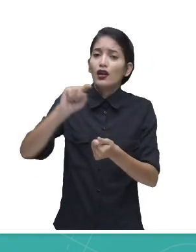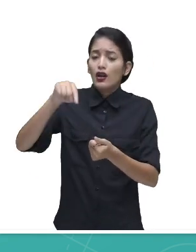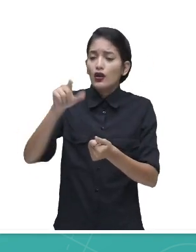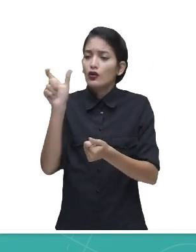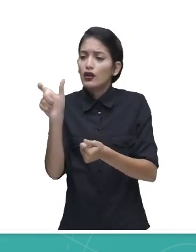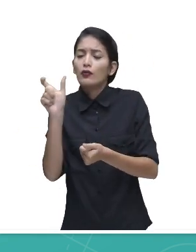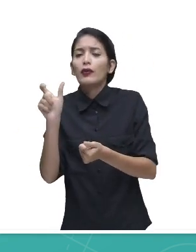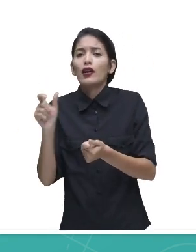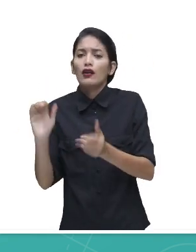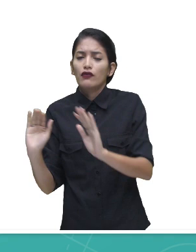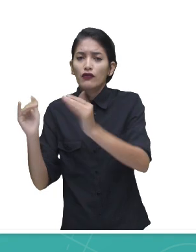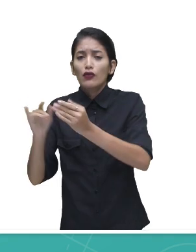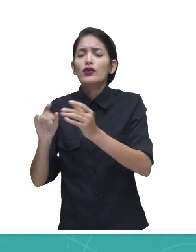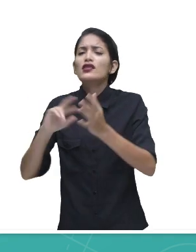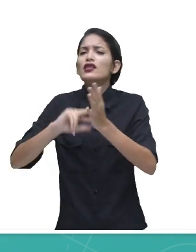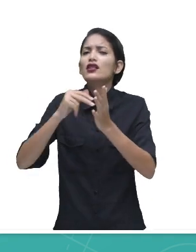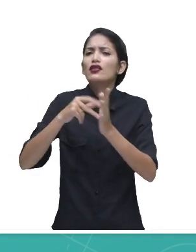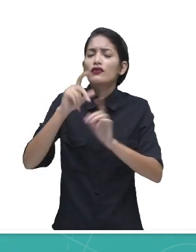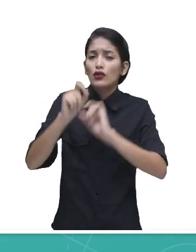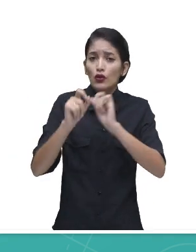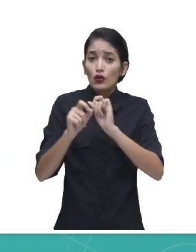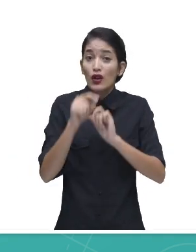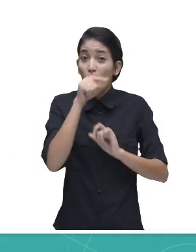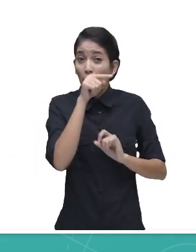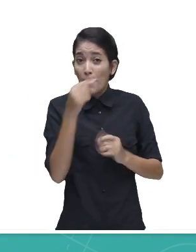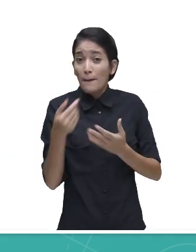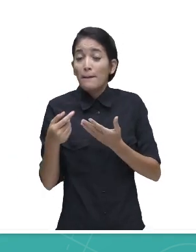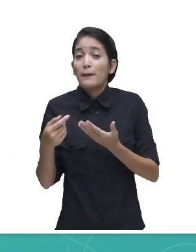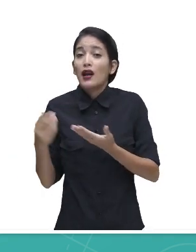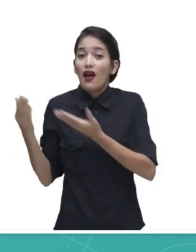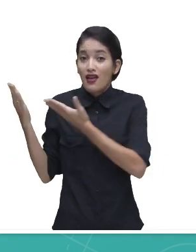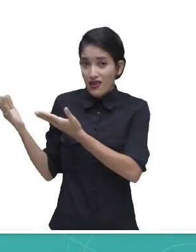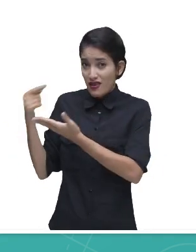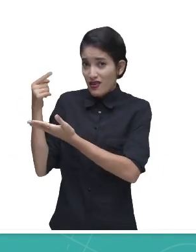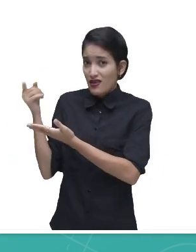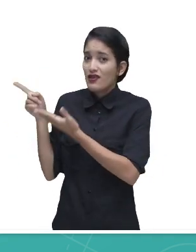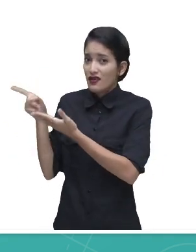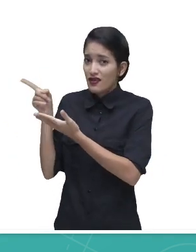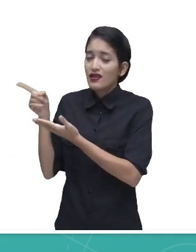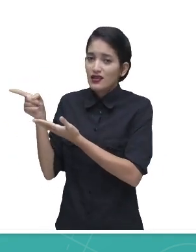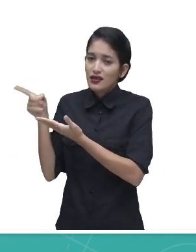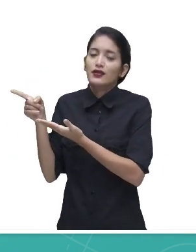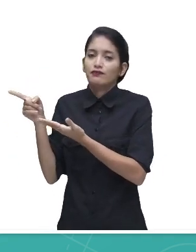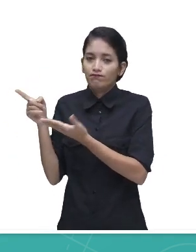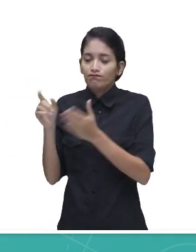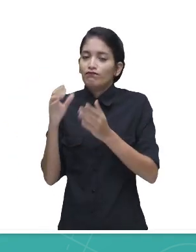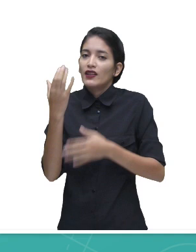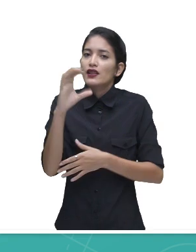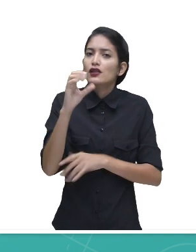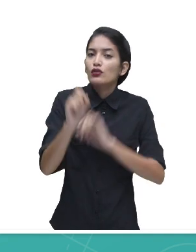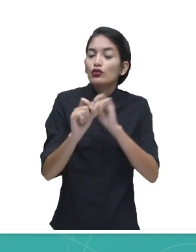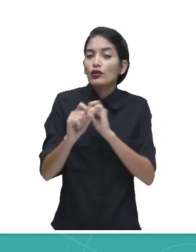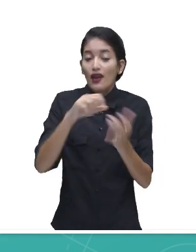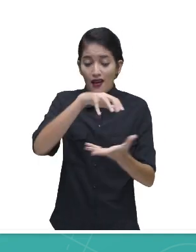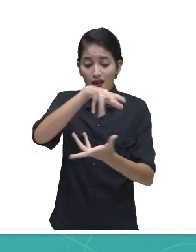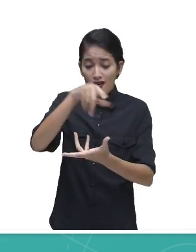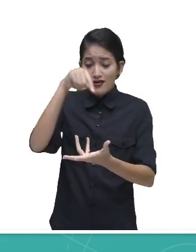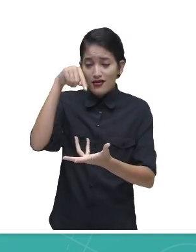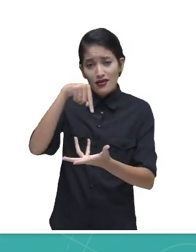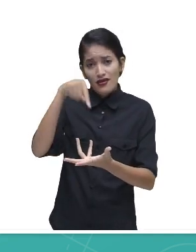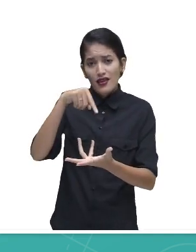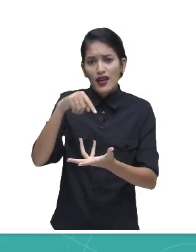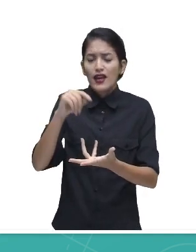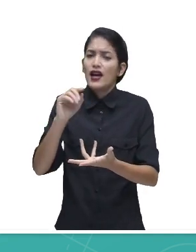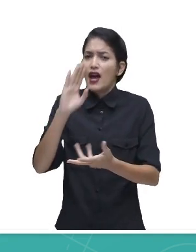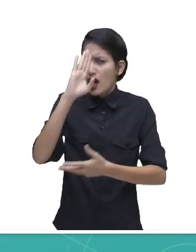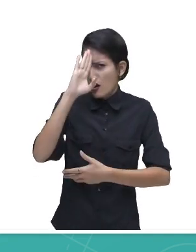centro, quer dizer o quê? Que para esse cientista, né, para esse pesquisador, Ptolomeu, a Terra, olha aqui, estava no